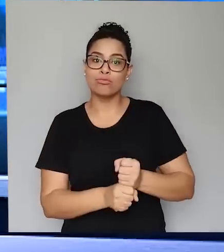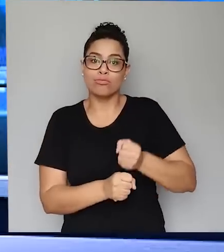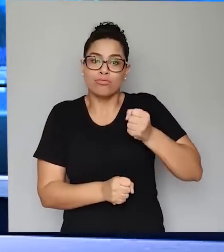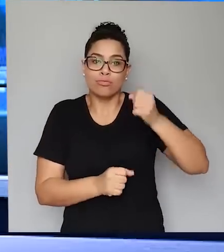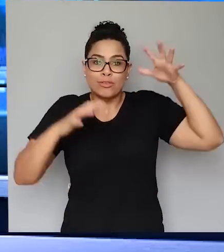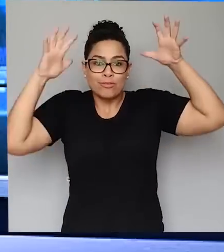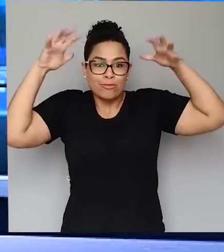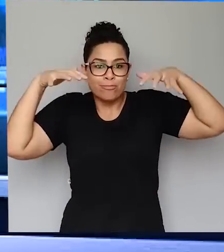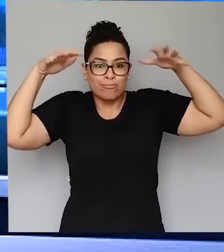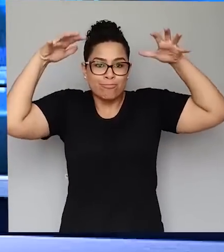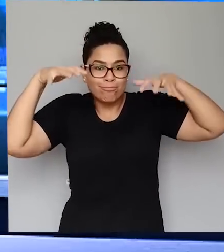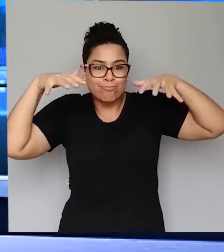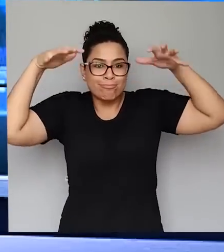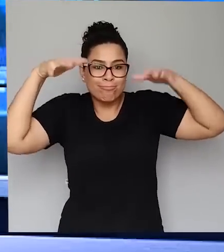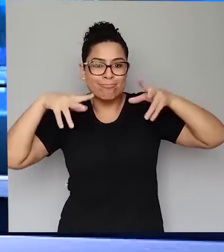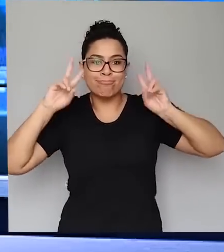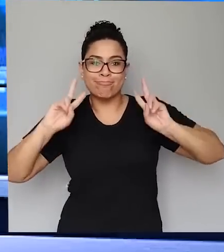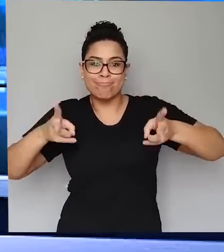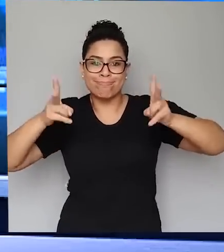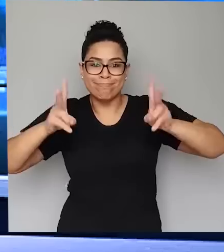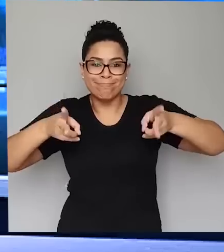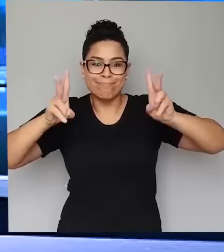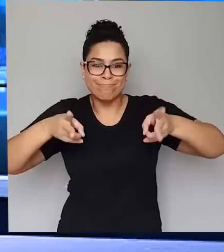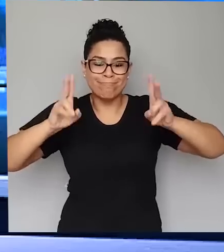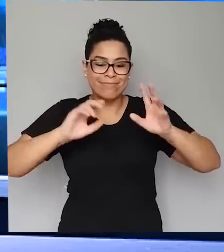of rain everywhere.